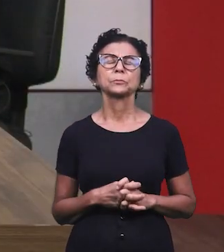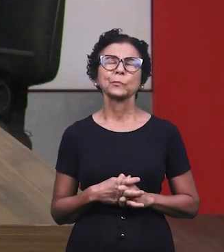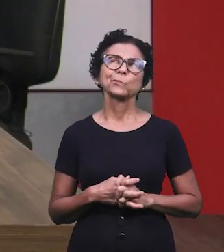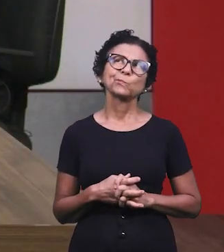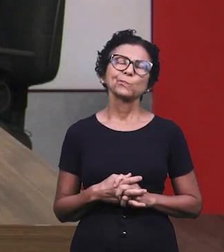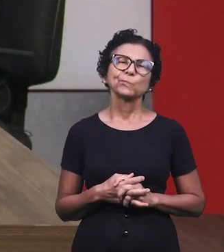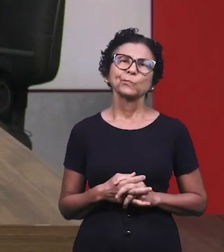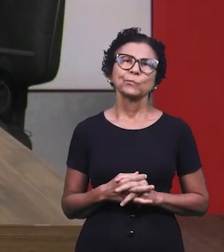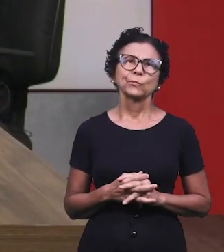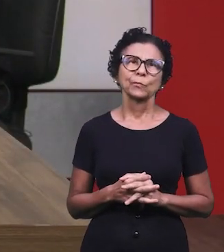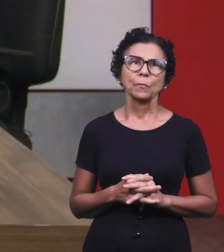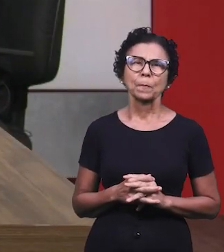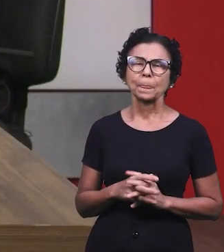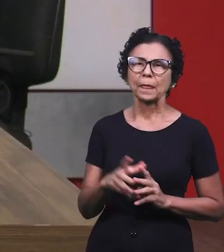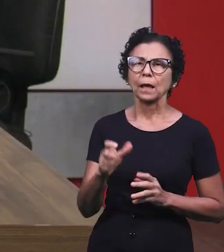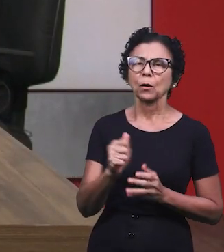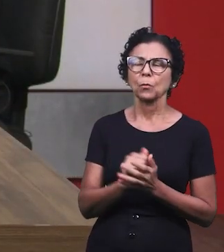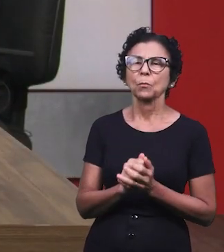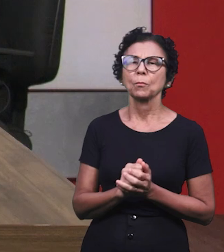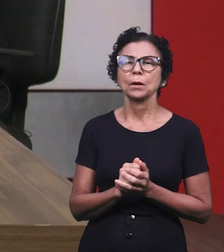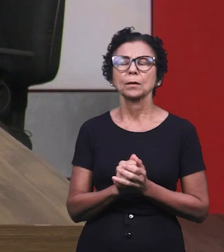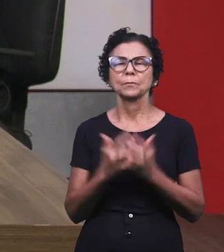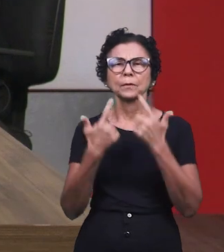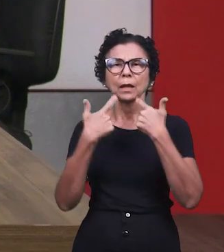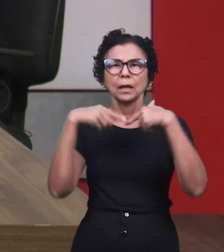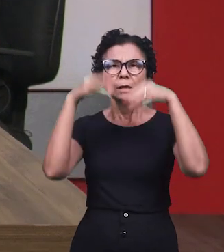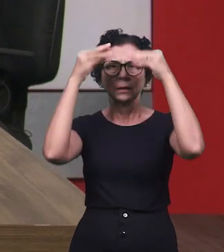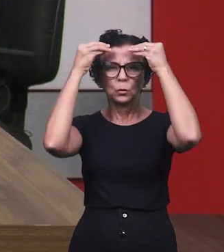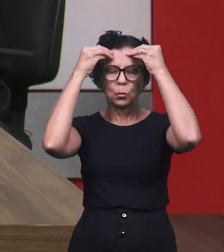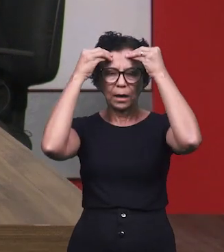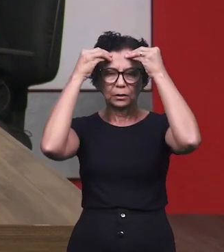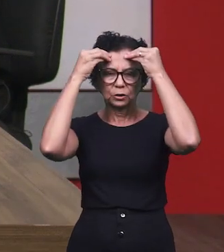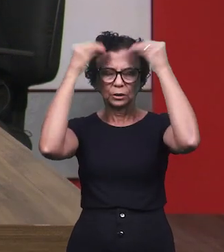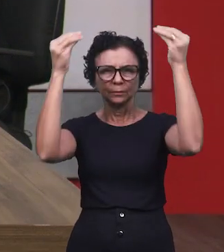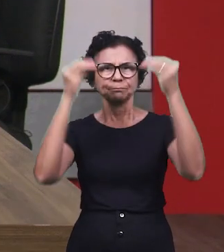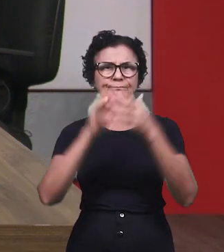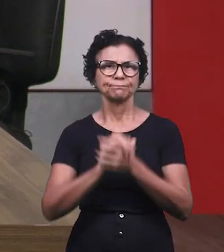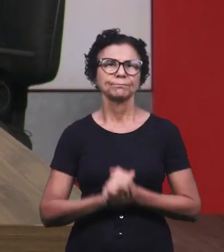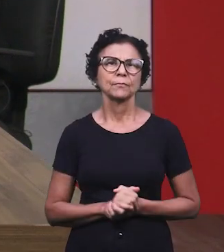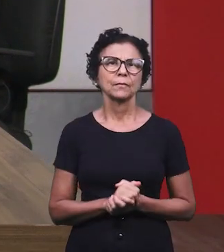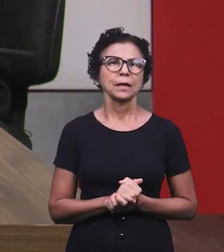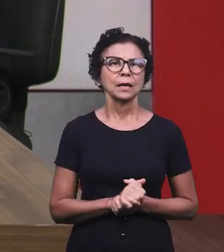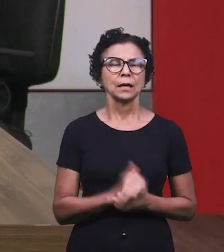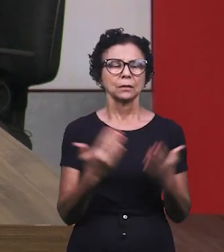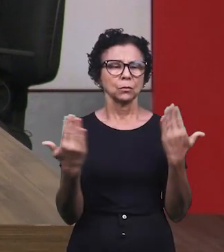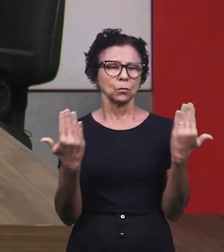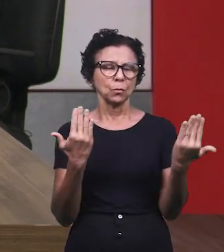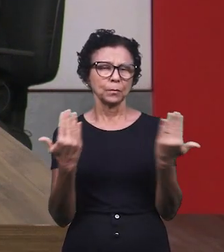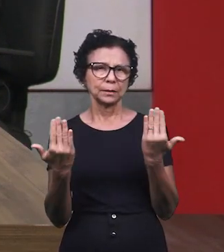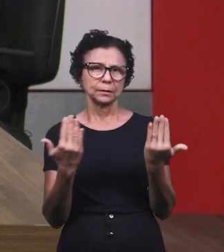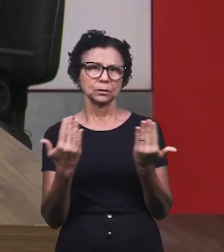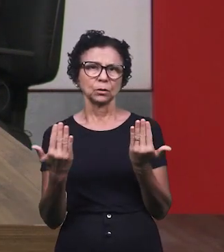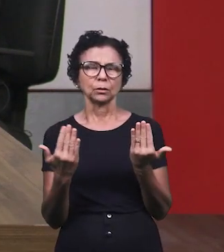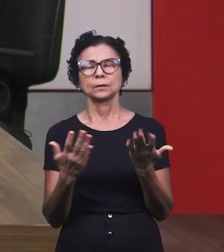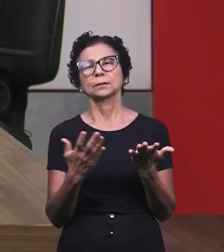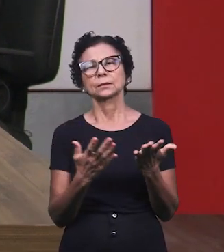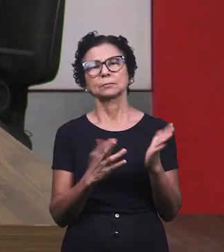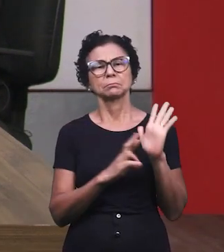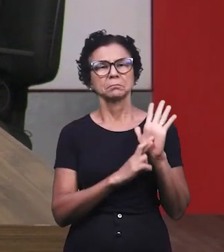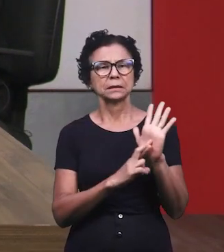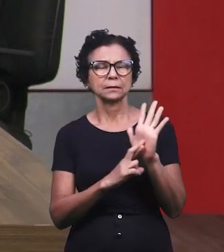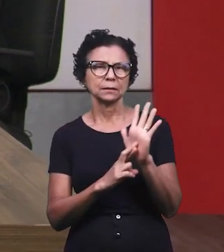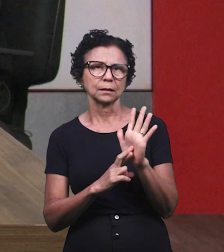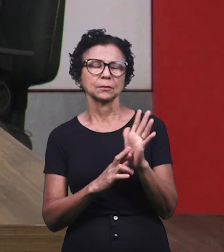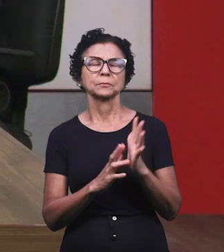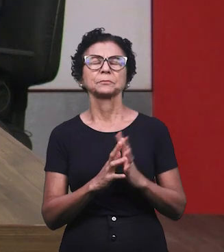se fosse uma figura de linguagem. Ela busca elementos para fazer comparações, para fazer representações. É,